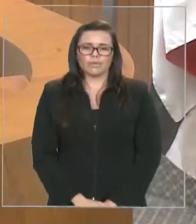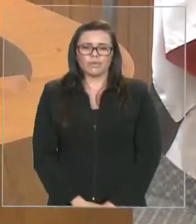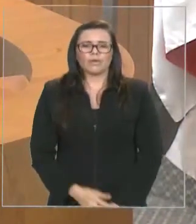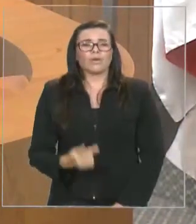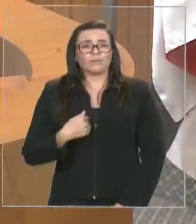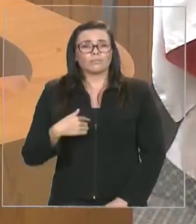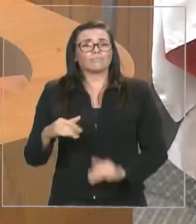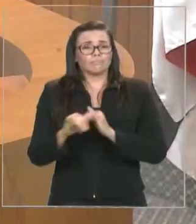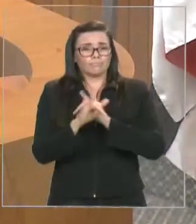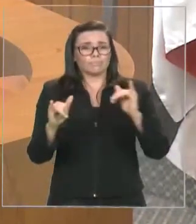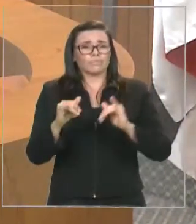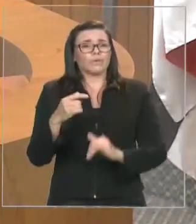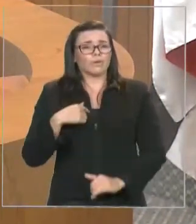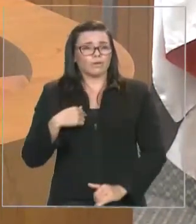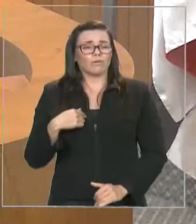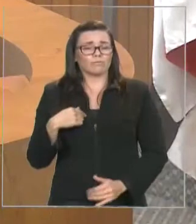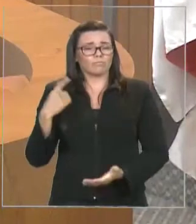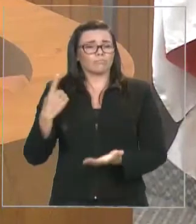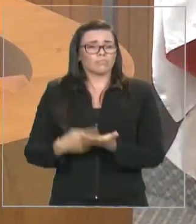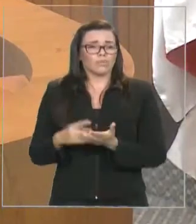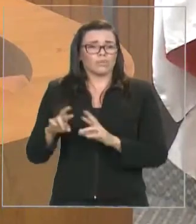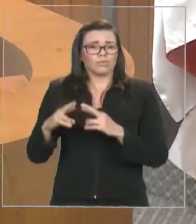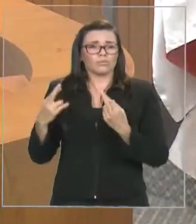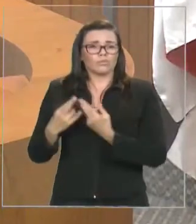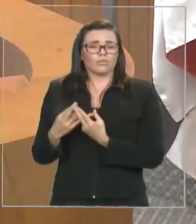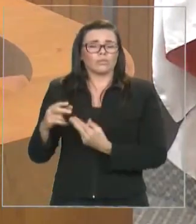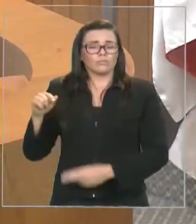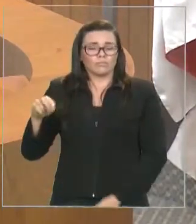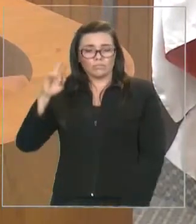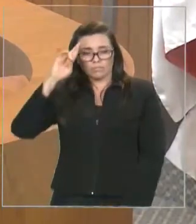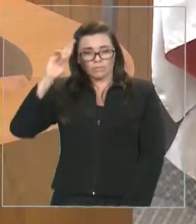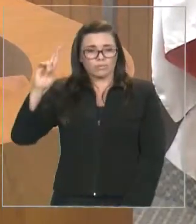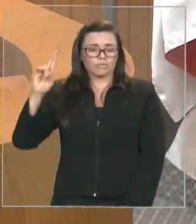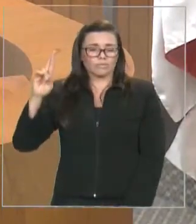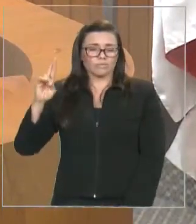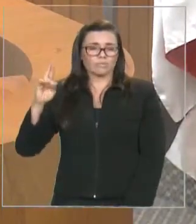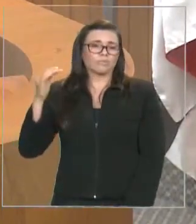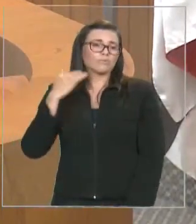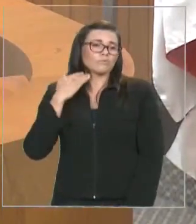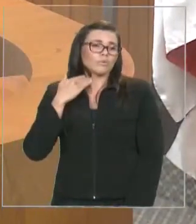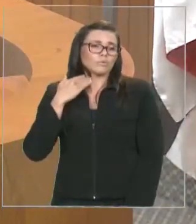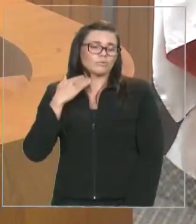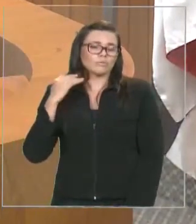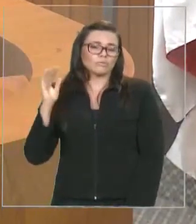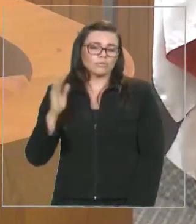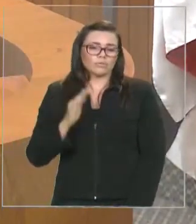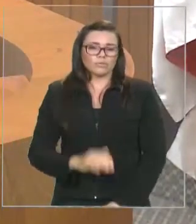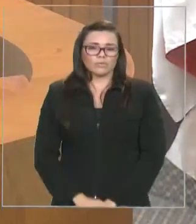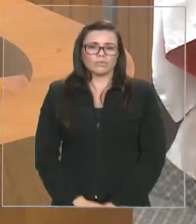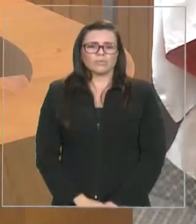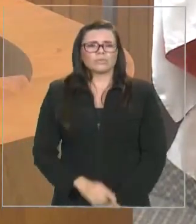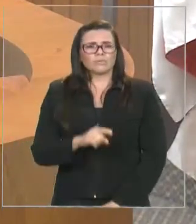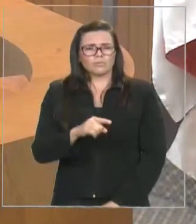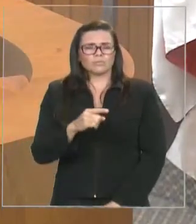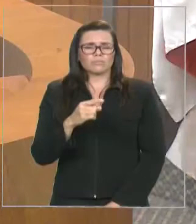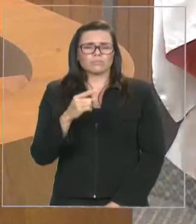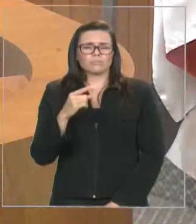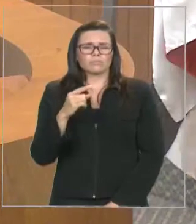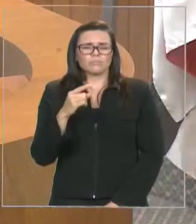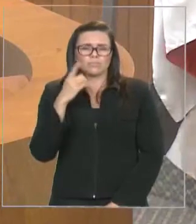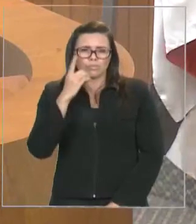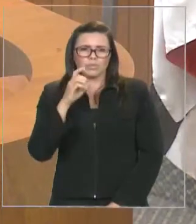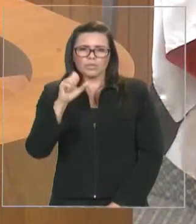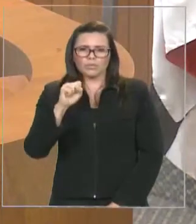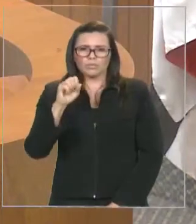bancos, assim como o deputado Souza Neto fez lá em Santo Inês, um trabalho brilhante, deputado. Eu lhe parabenizo aqui. É, nós